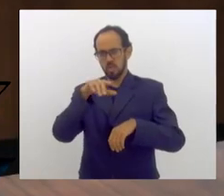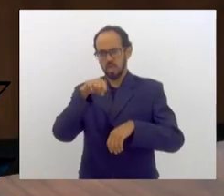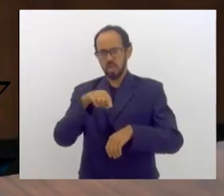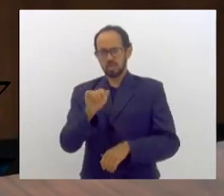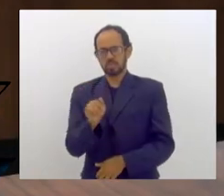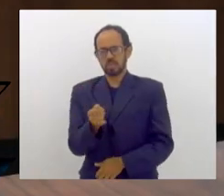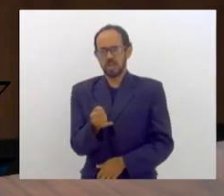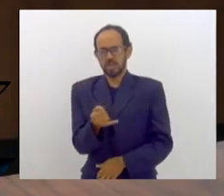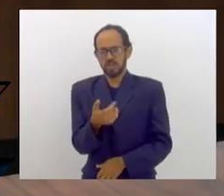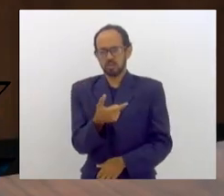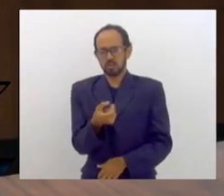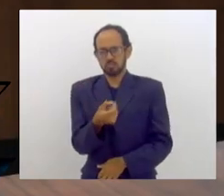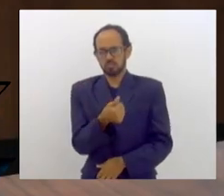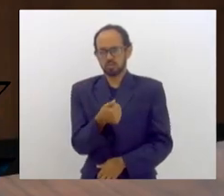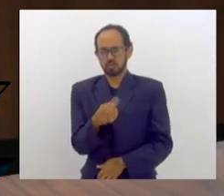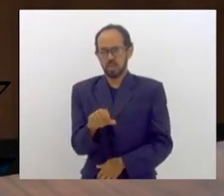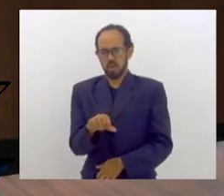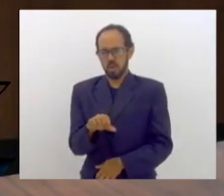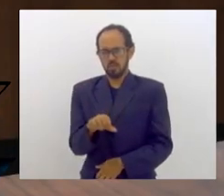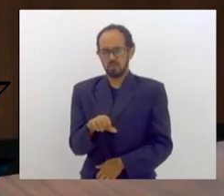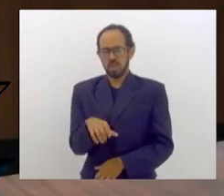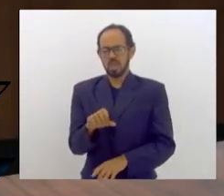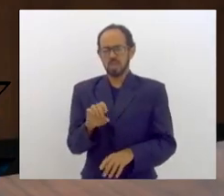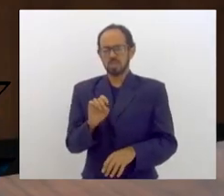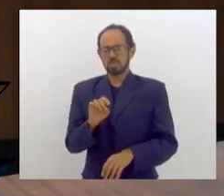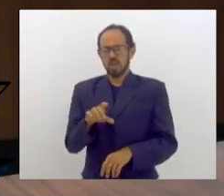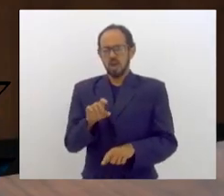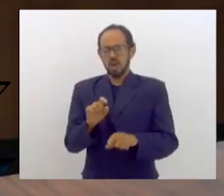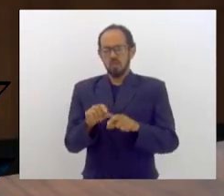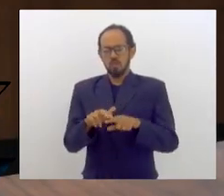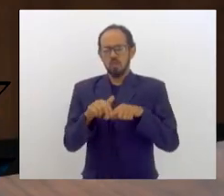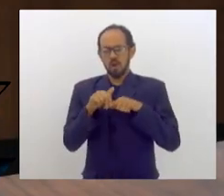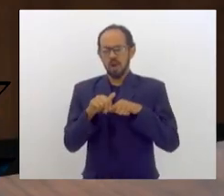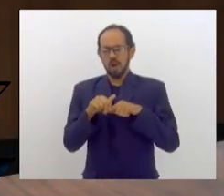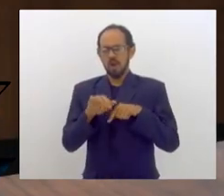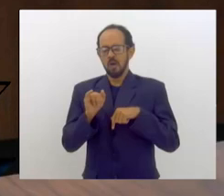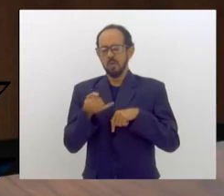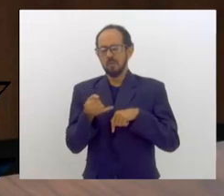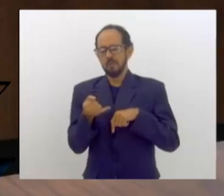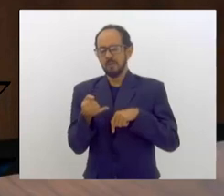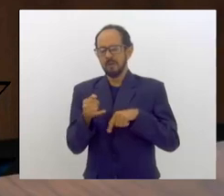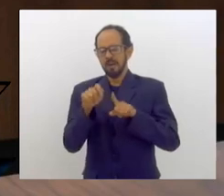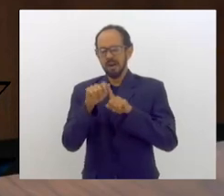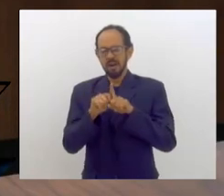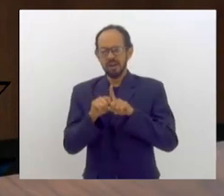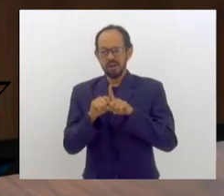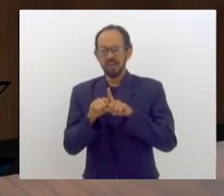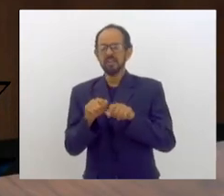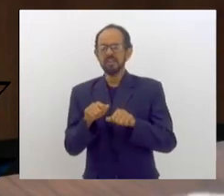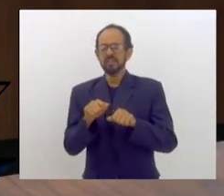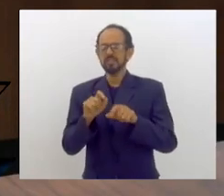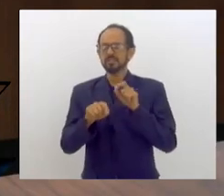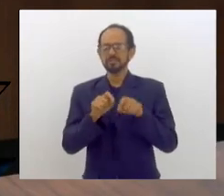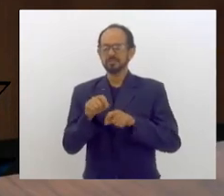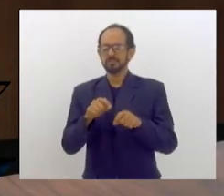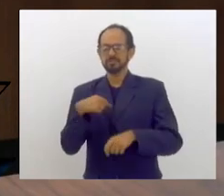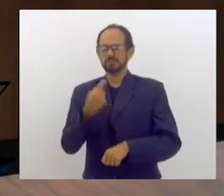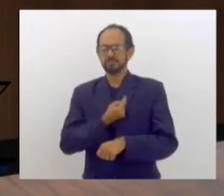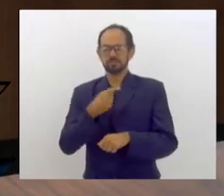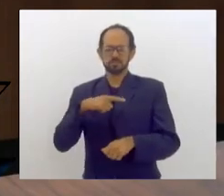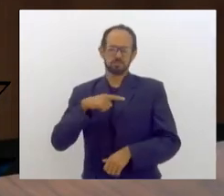de 2019, só perante o mês de janeiro, nós tivemos ali